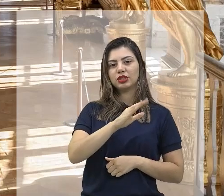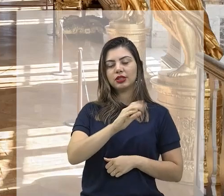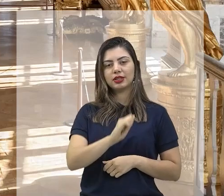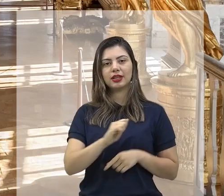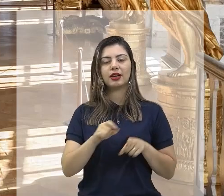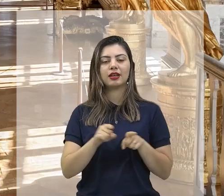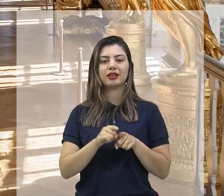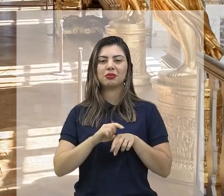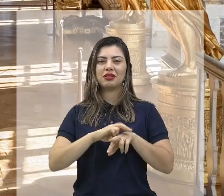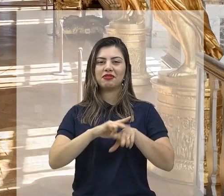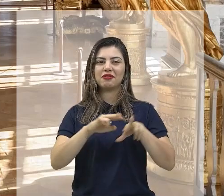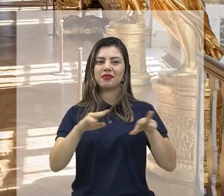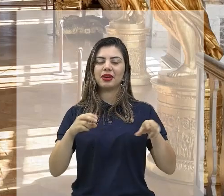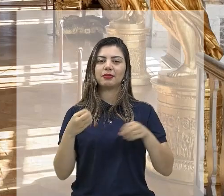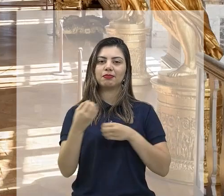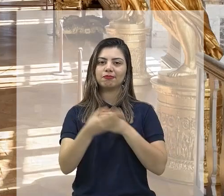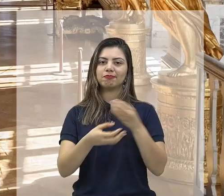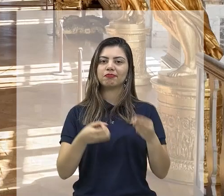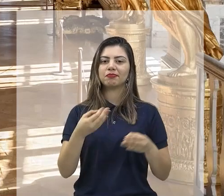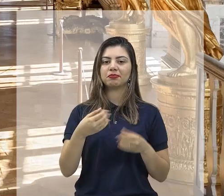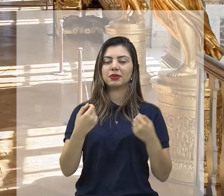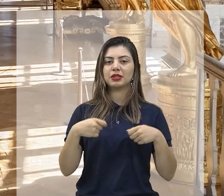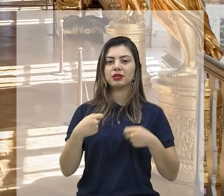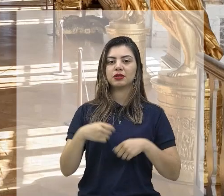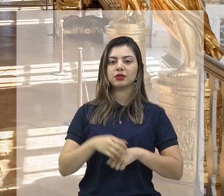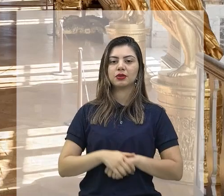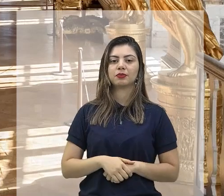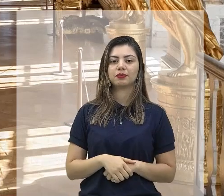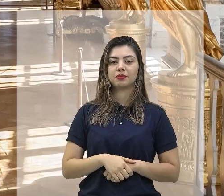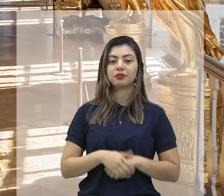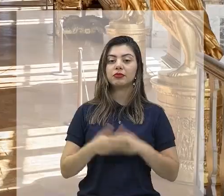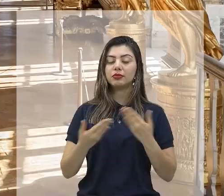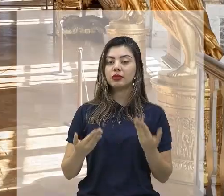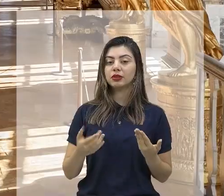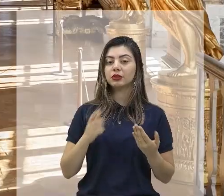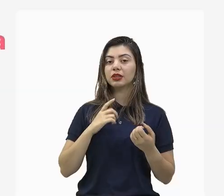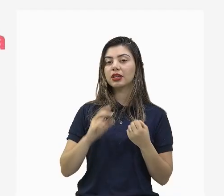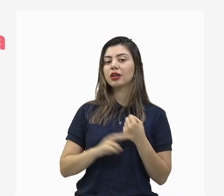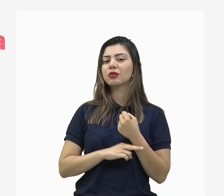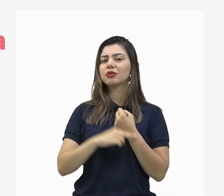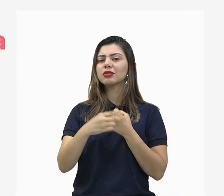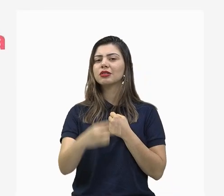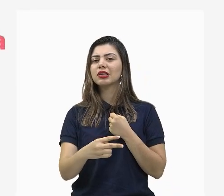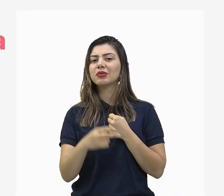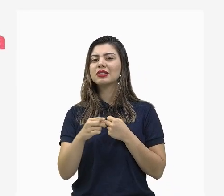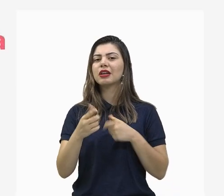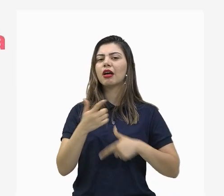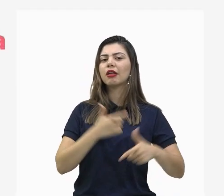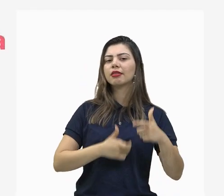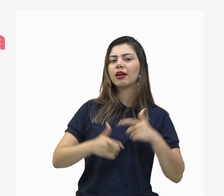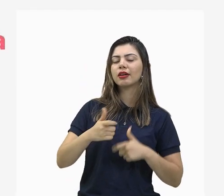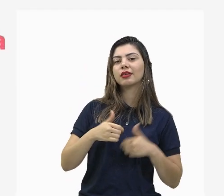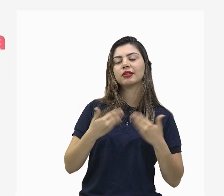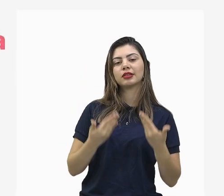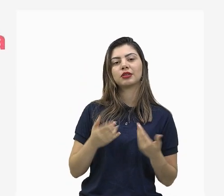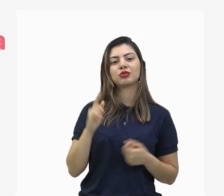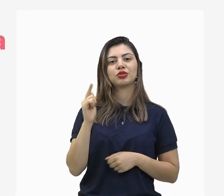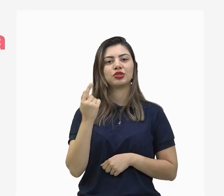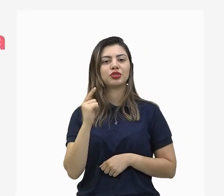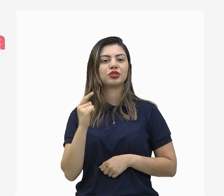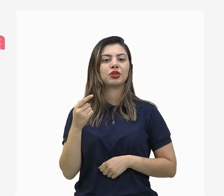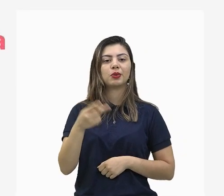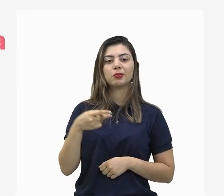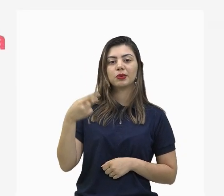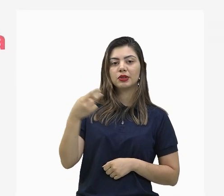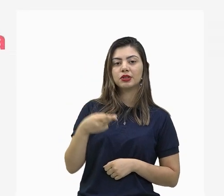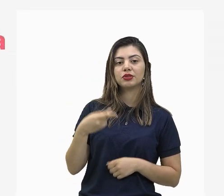Tchecoslováquia e Dinamarca. E aí nós temos, então, aí as consequências, então, dessa guerra. Temos, então, consequências geopolíticas. Temos o